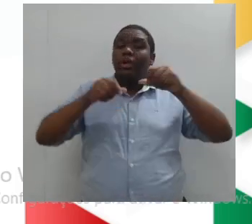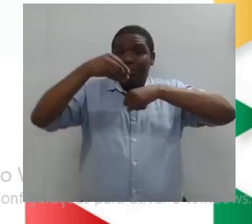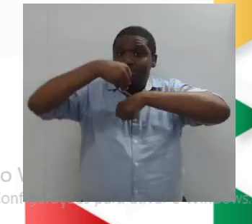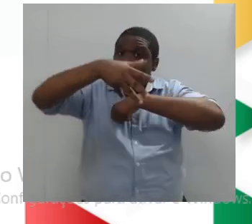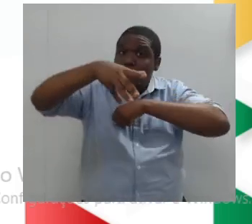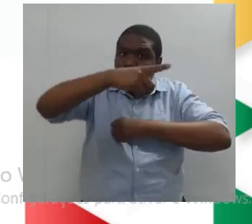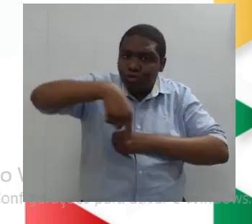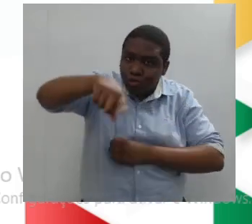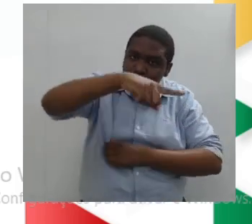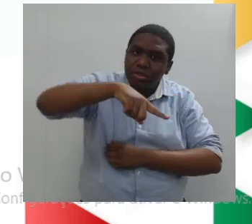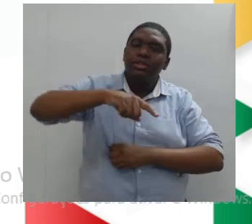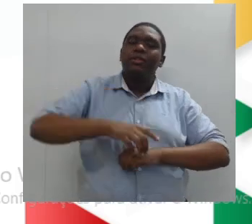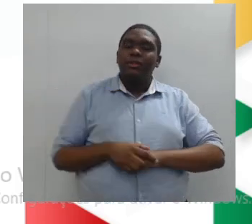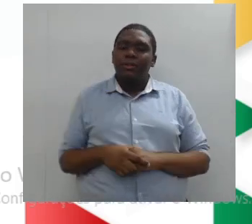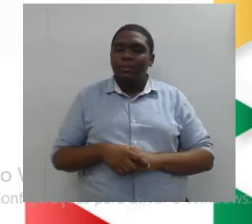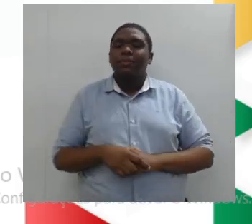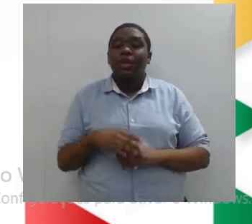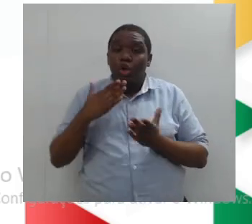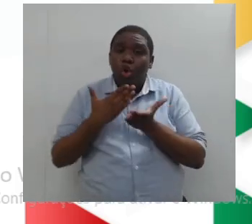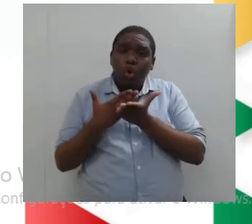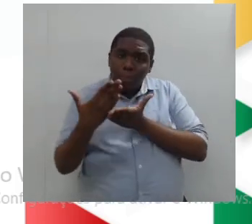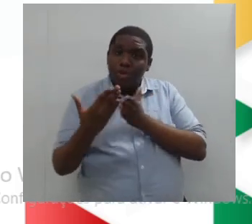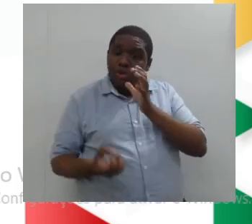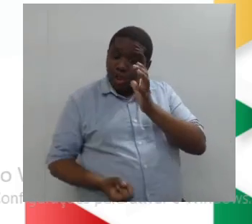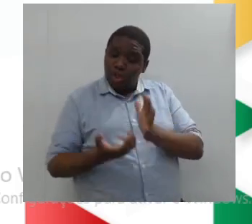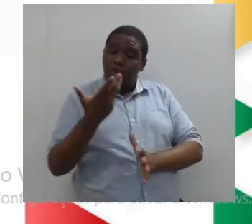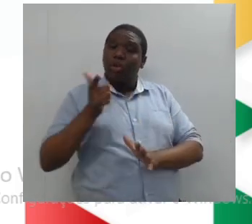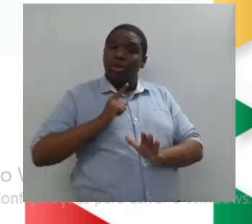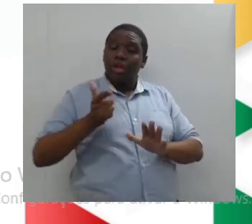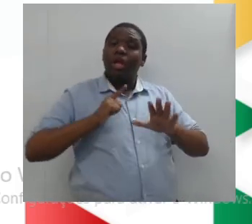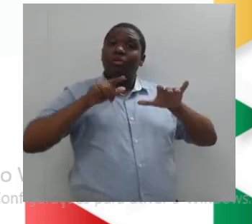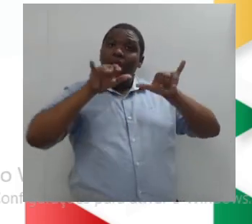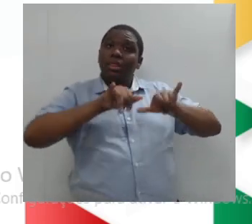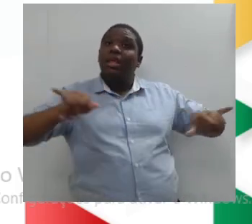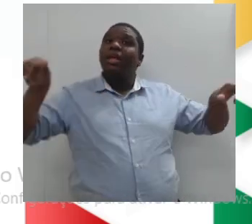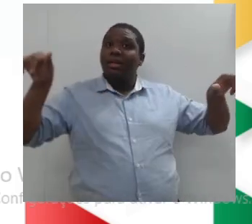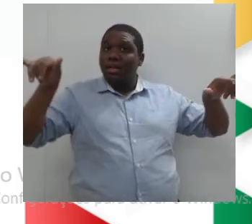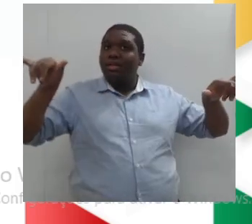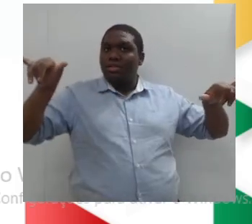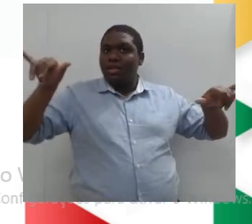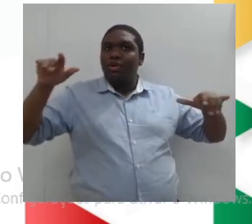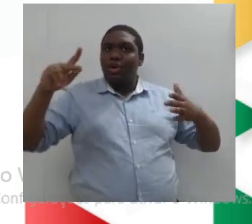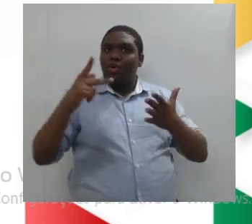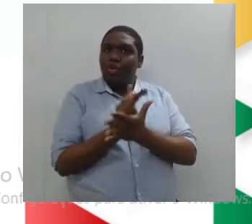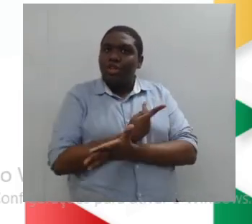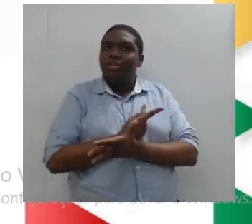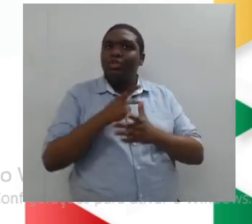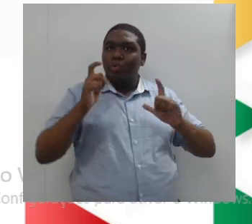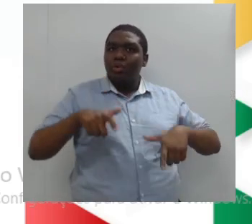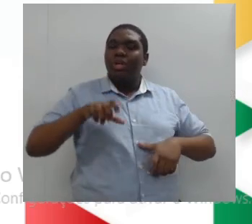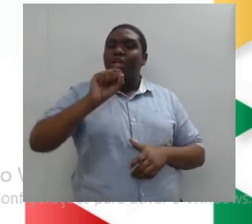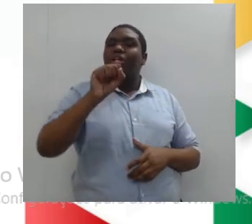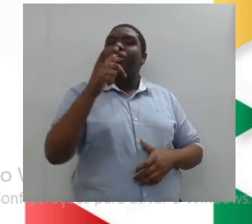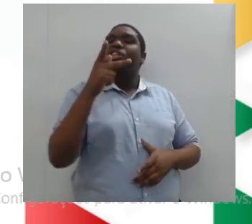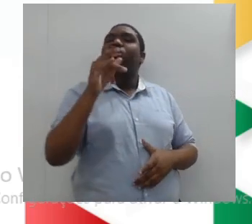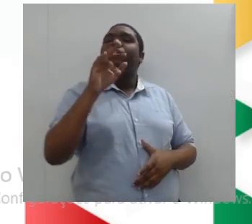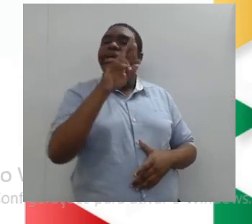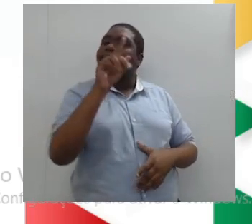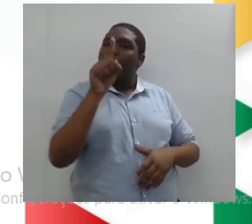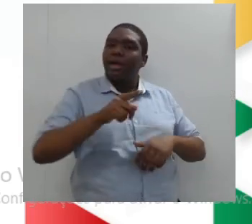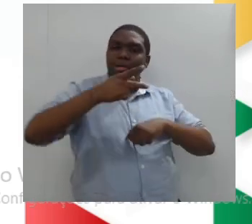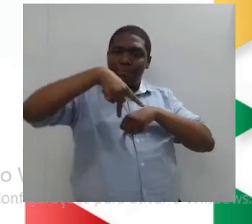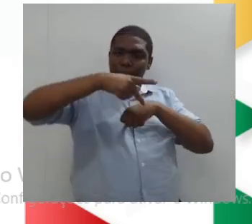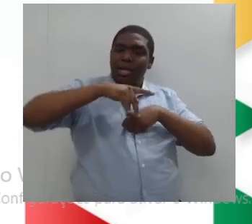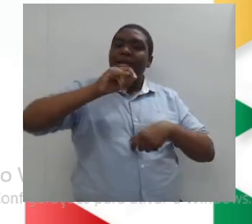Bahá'í se inicia a partir da declaração do Bab, ocorrida em Shiraz, no Irã, em 23